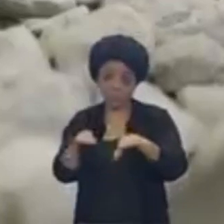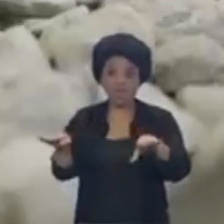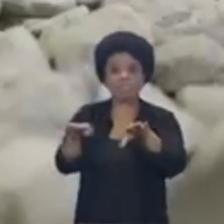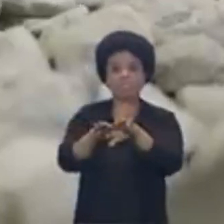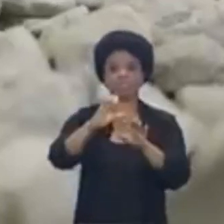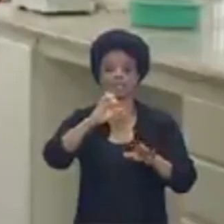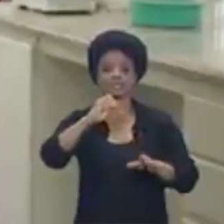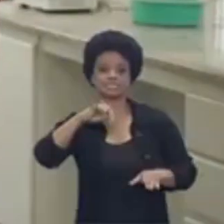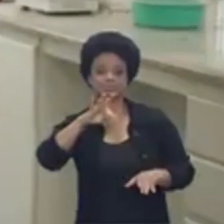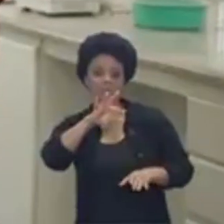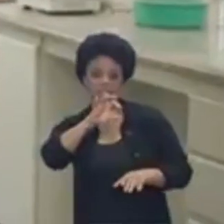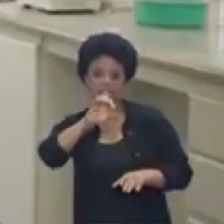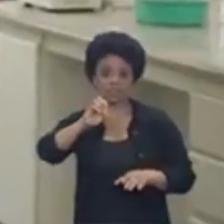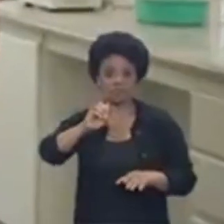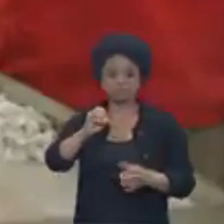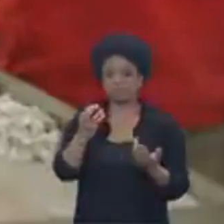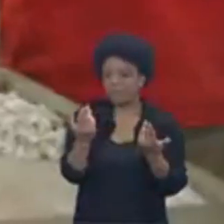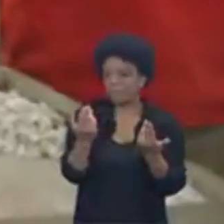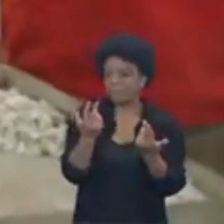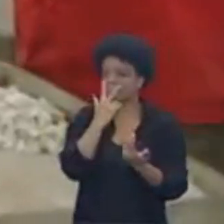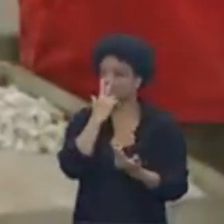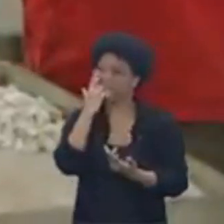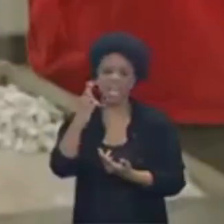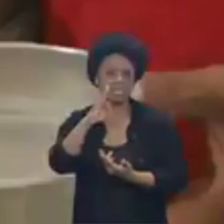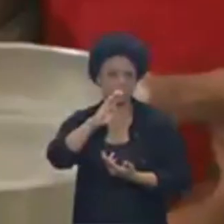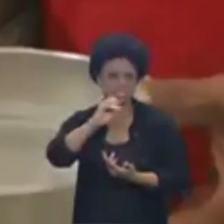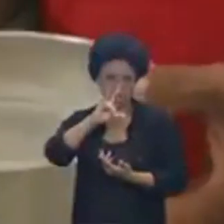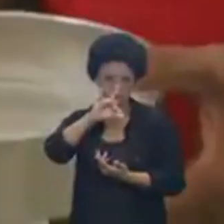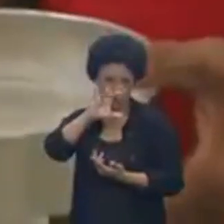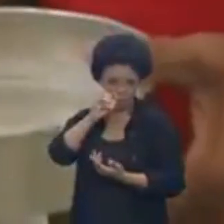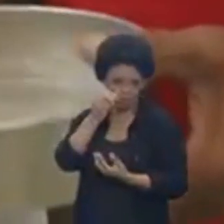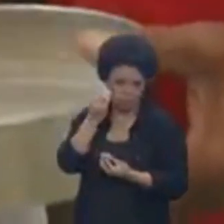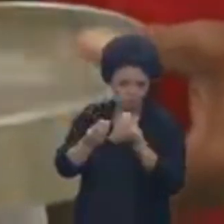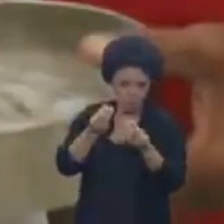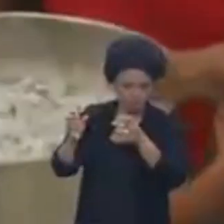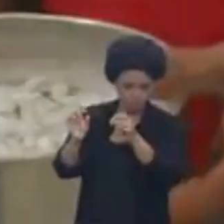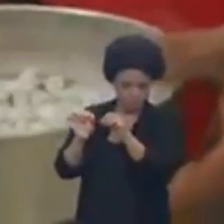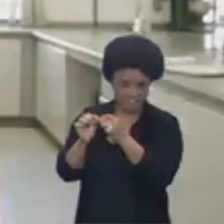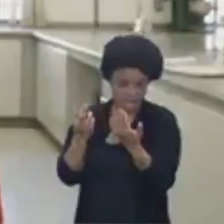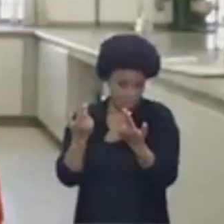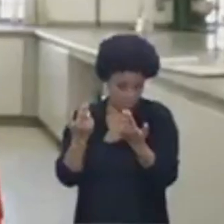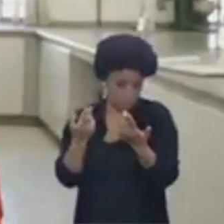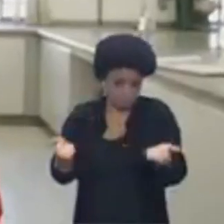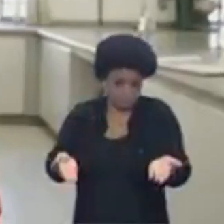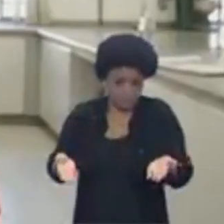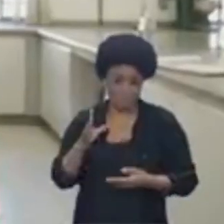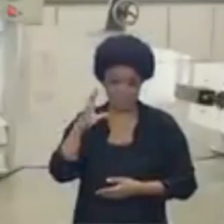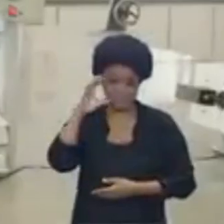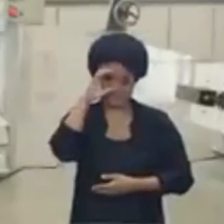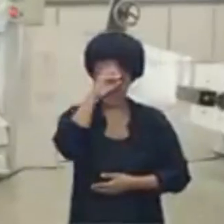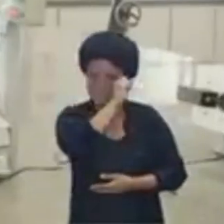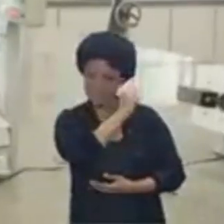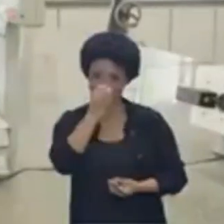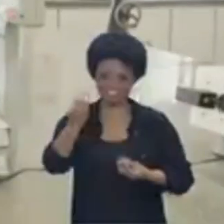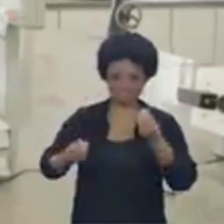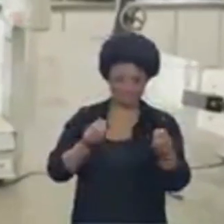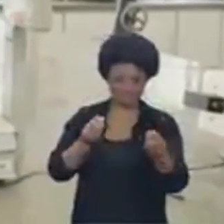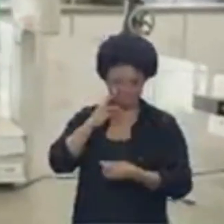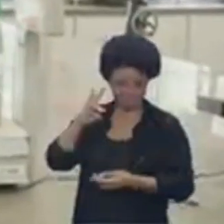É como uma receita de bolo, mas não dá para comer. Vamos aprender? Então, mão na massa!